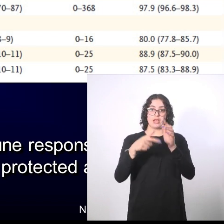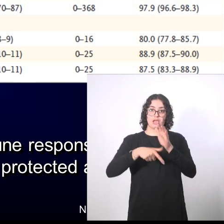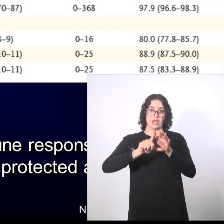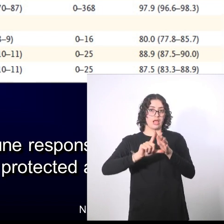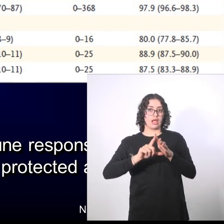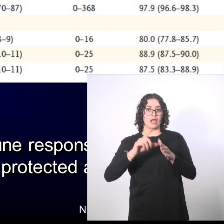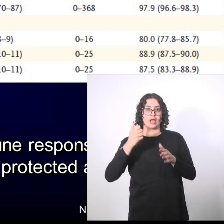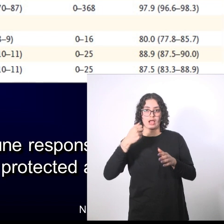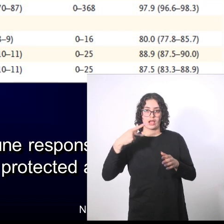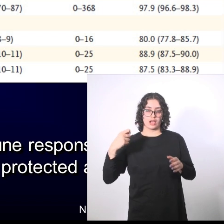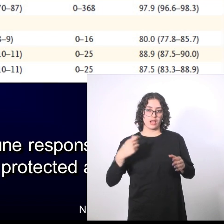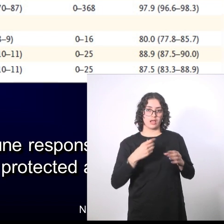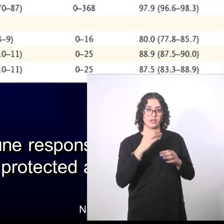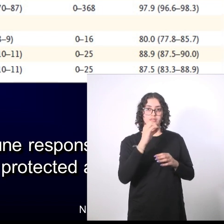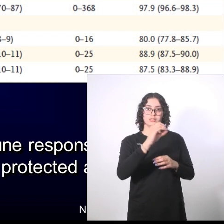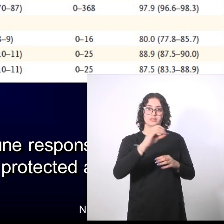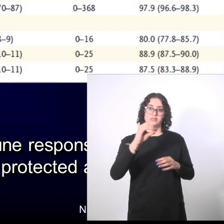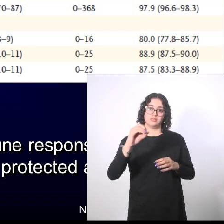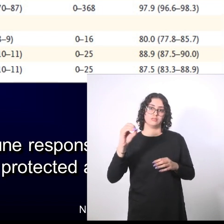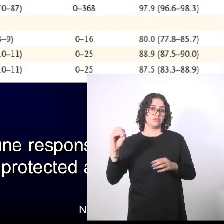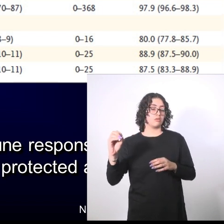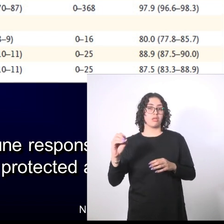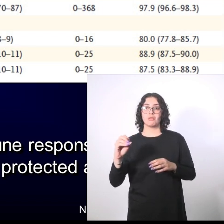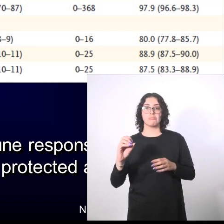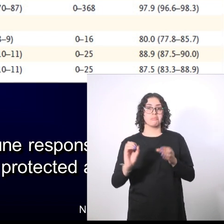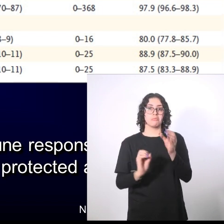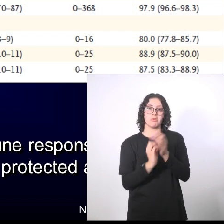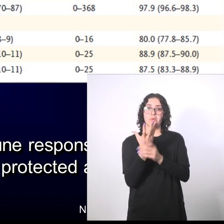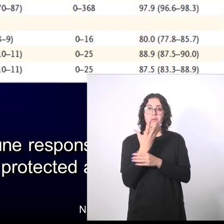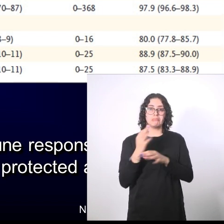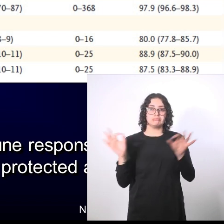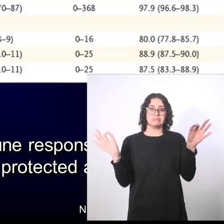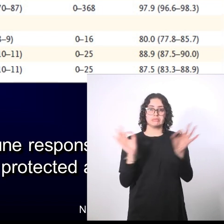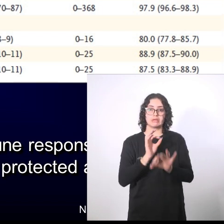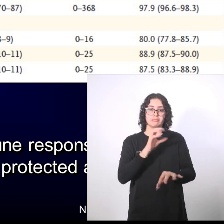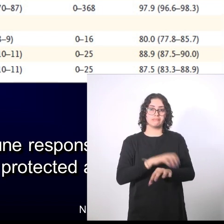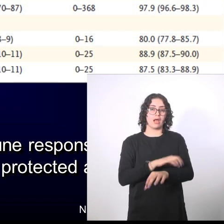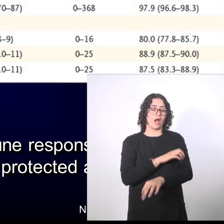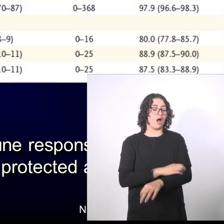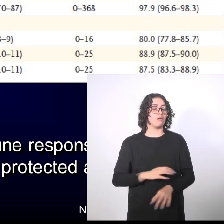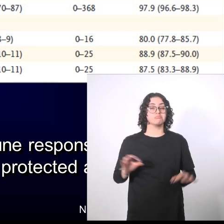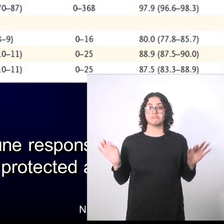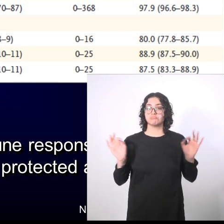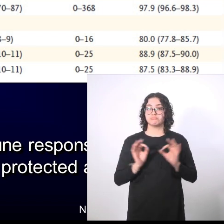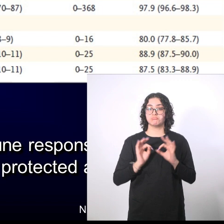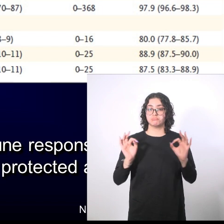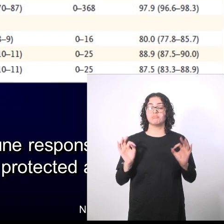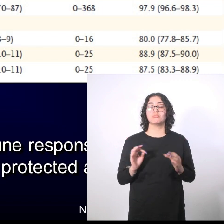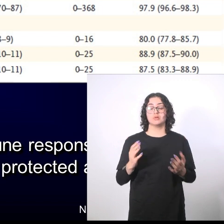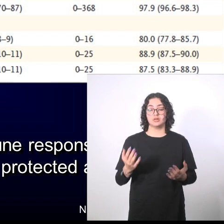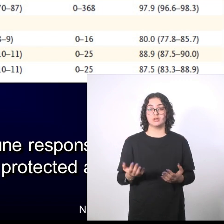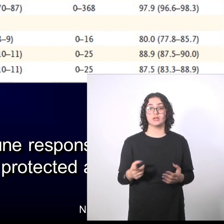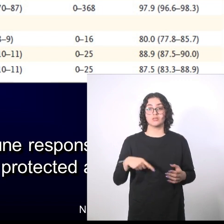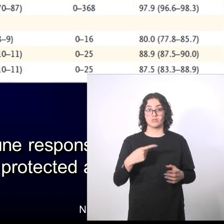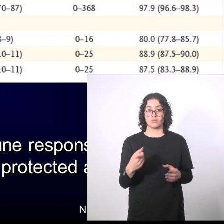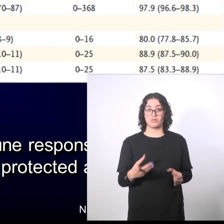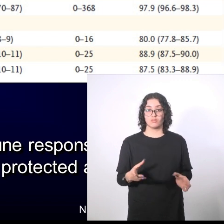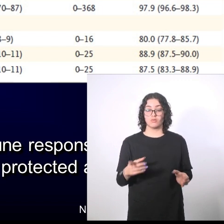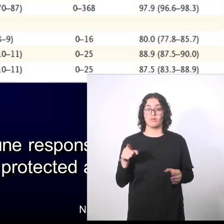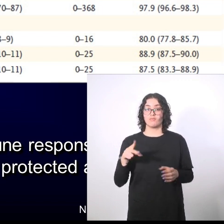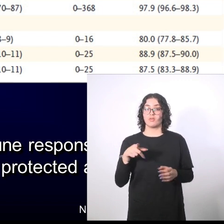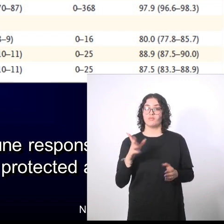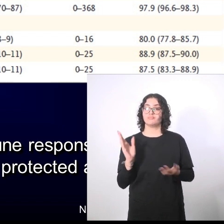ACAN, 0,0000, ou seja, não houve a presença da lesão depois de receber a ACAN. E na outra